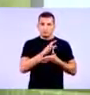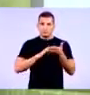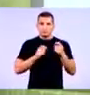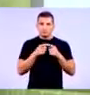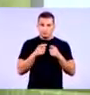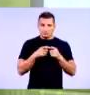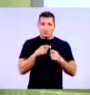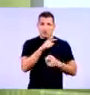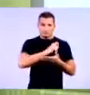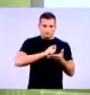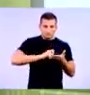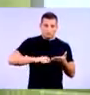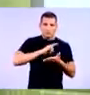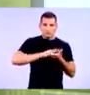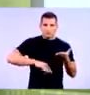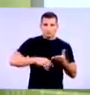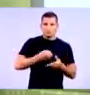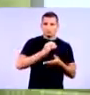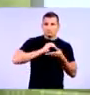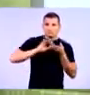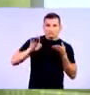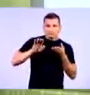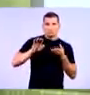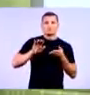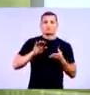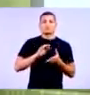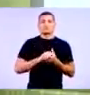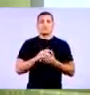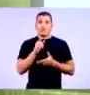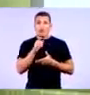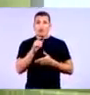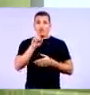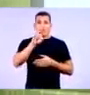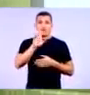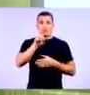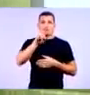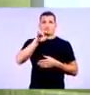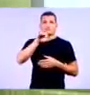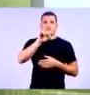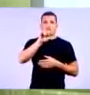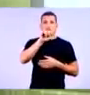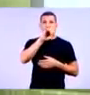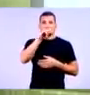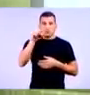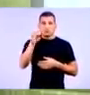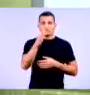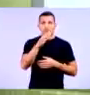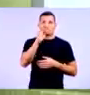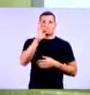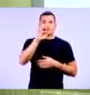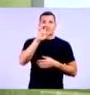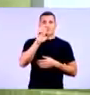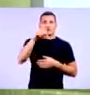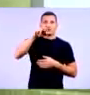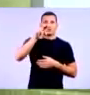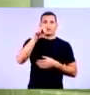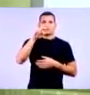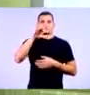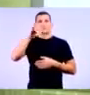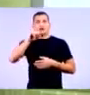para a gente. Essa revisão de frequência é se porventura, quando termina a disciplina, é publicado edital de frequência e edital